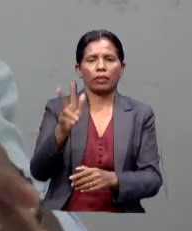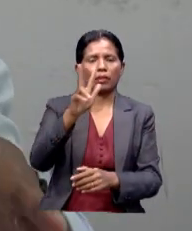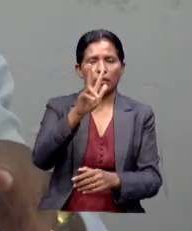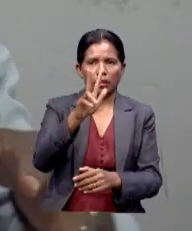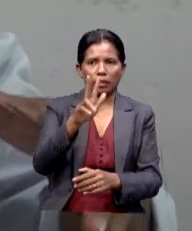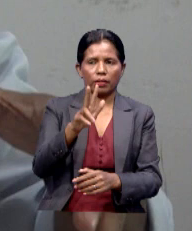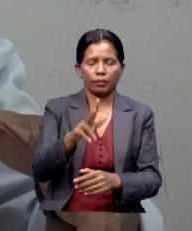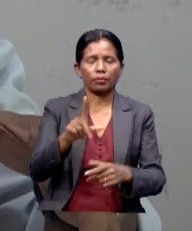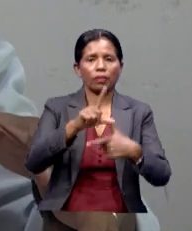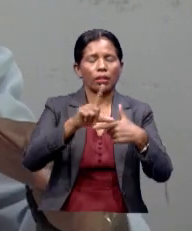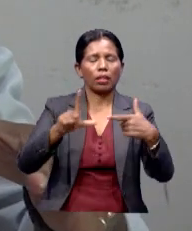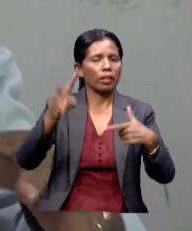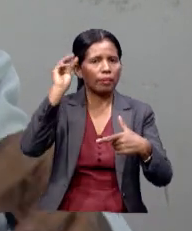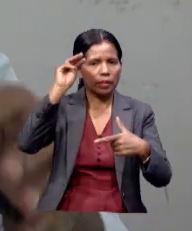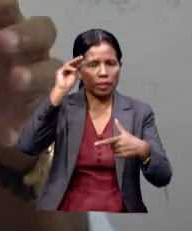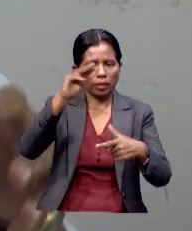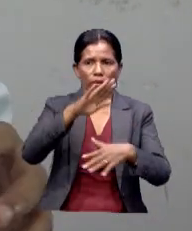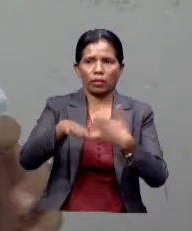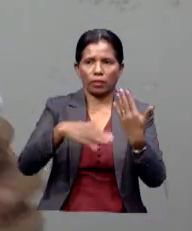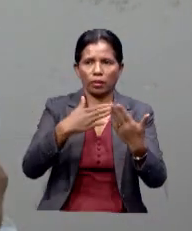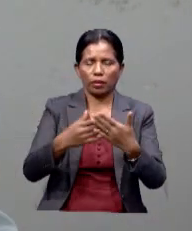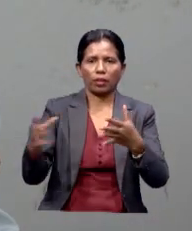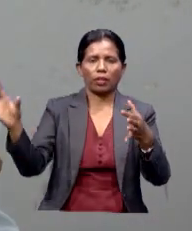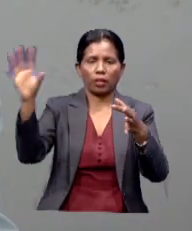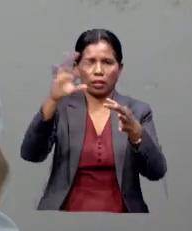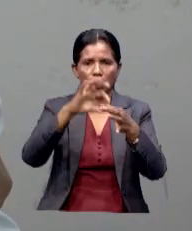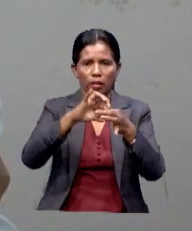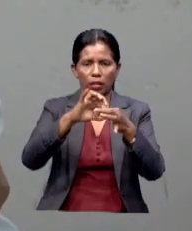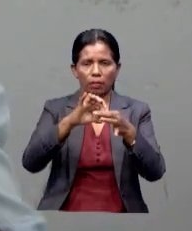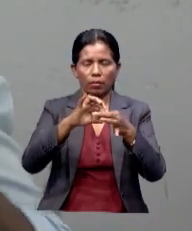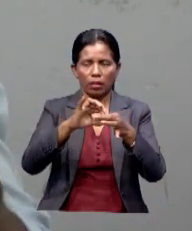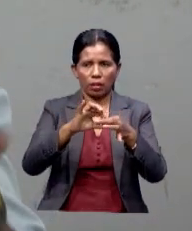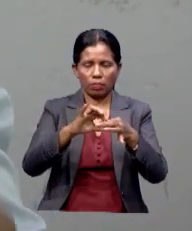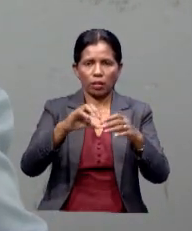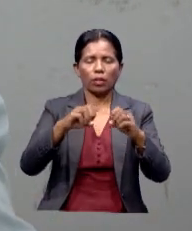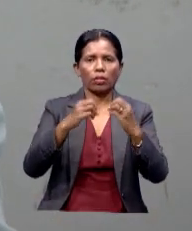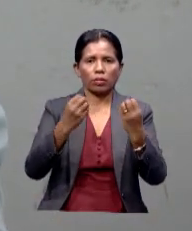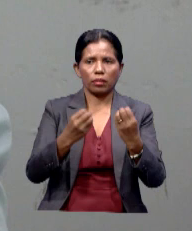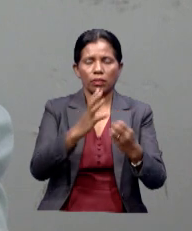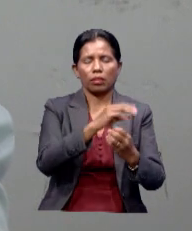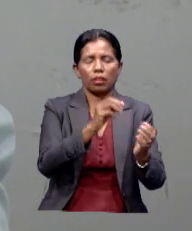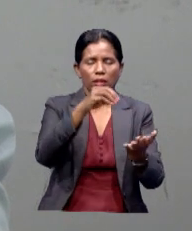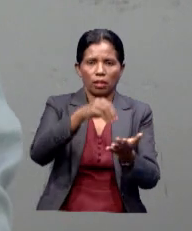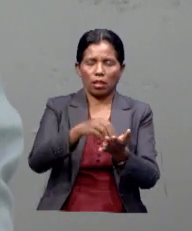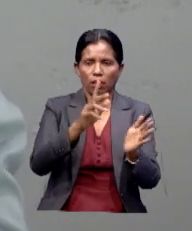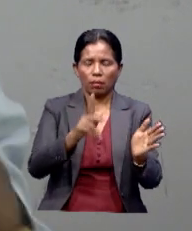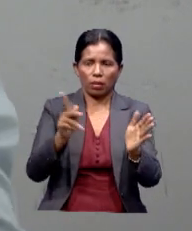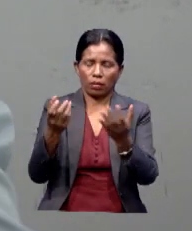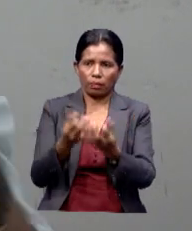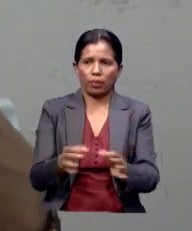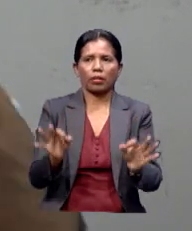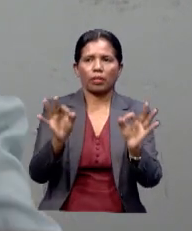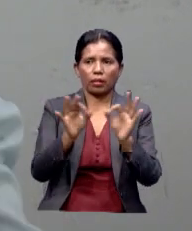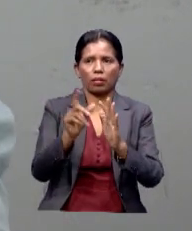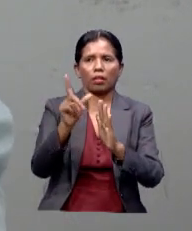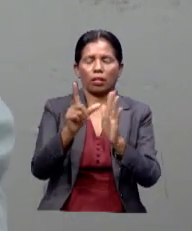2023 linha ministerial sirnebe ke liga ba setor idida kanane bele tau iha plano prioridade bele decreto